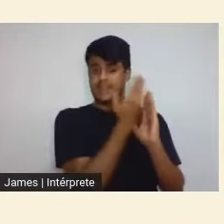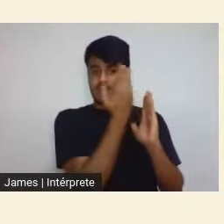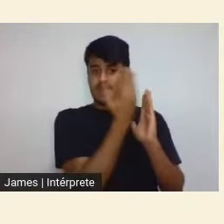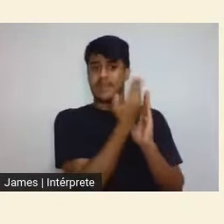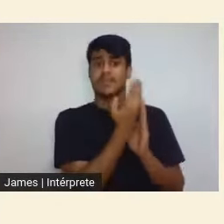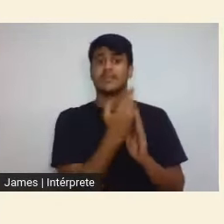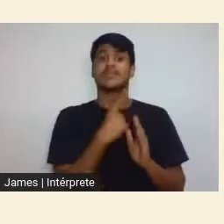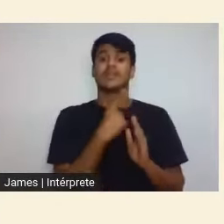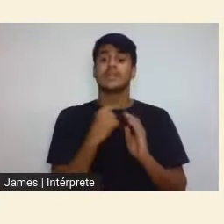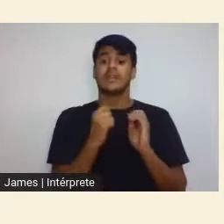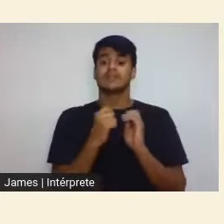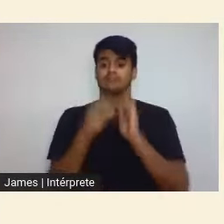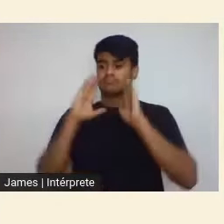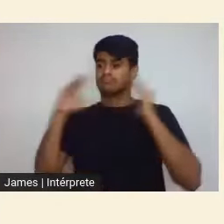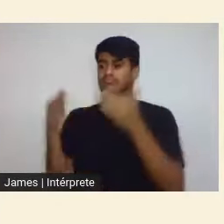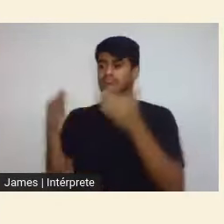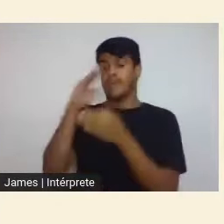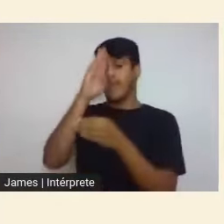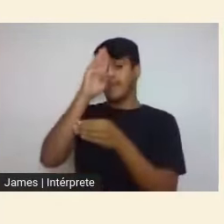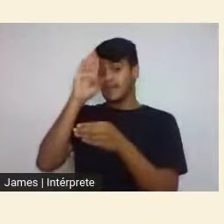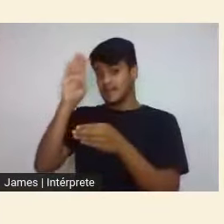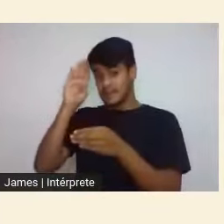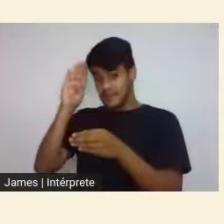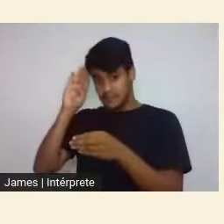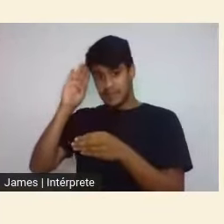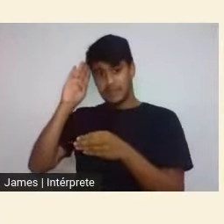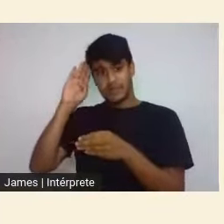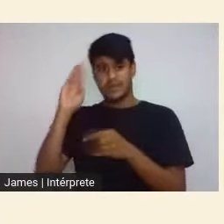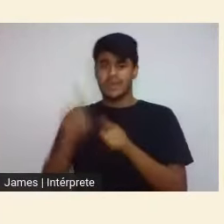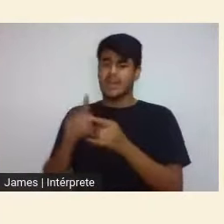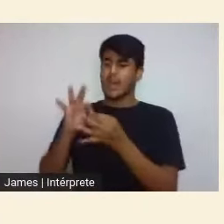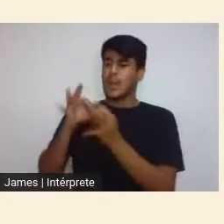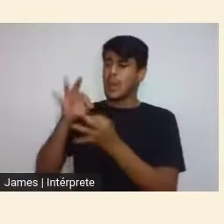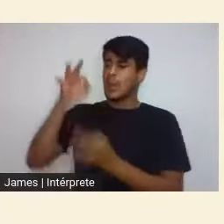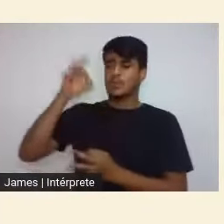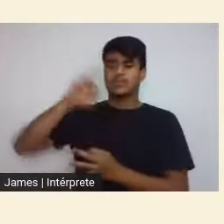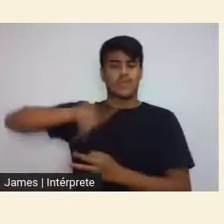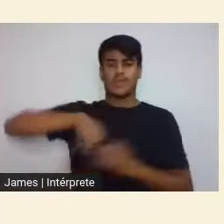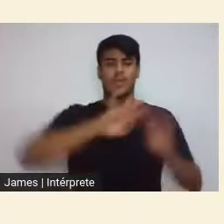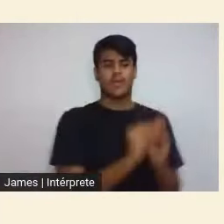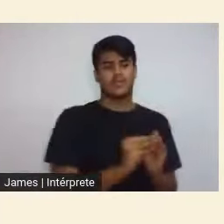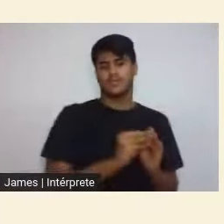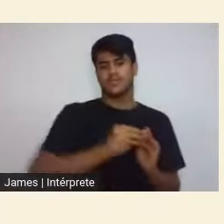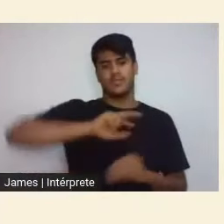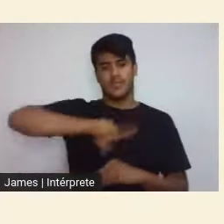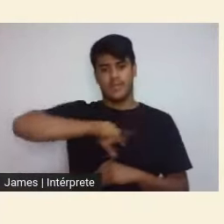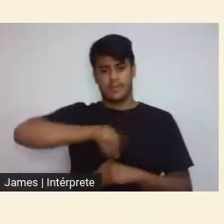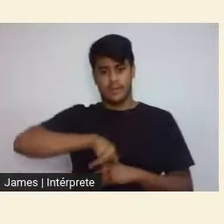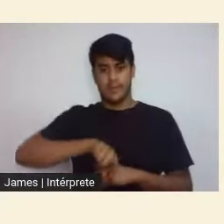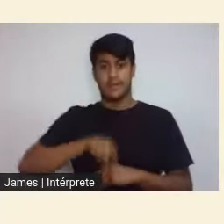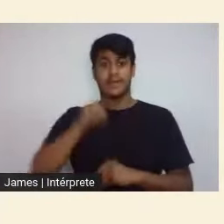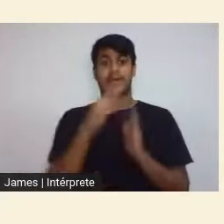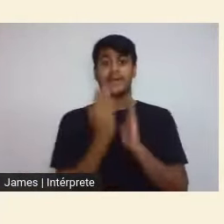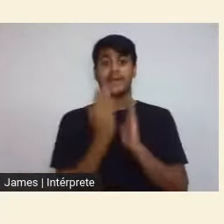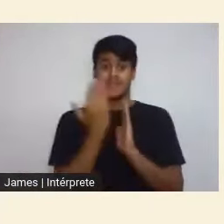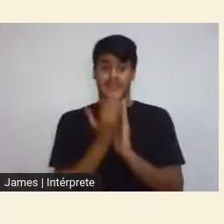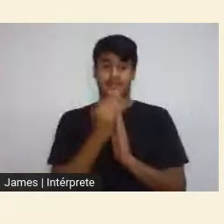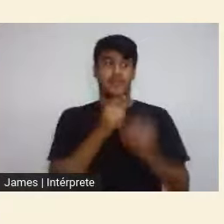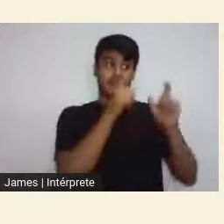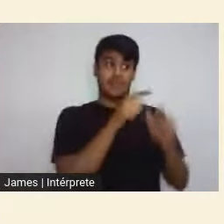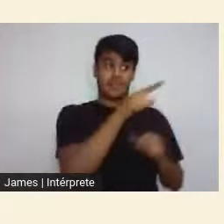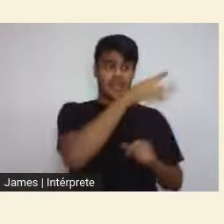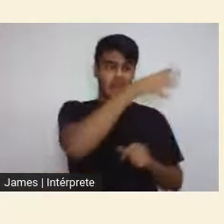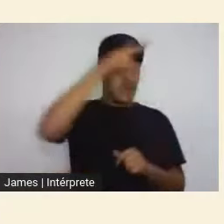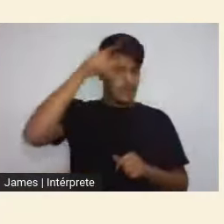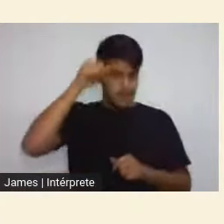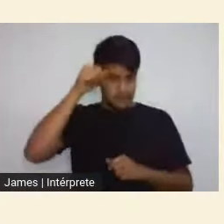quadrante acadêmico. Mais prolixa do que uma síntese dual da realidade brasileira, a literatura na Amazônia e